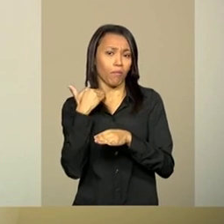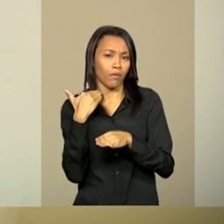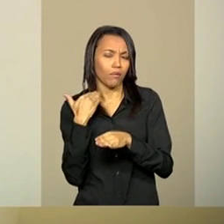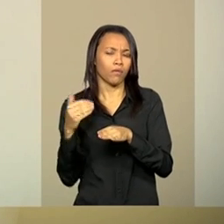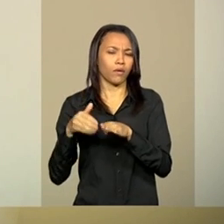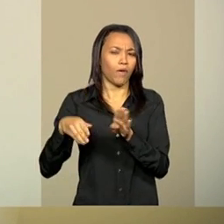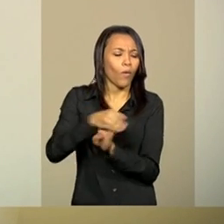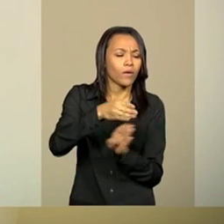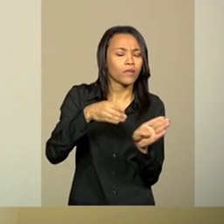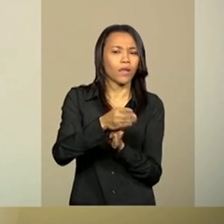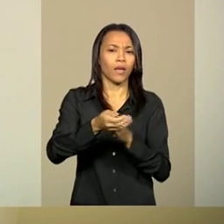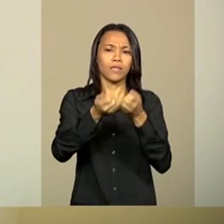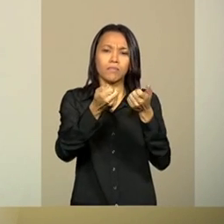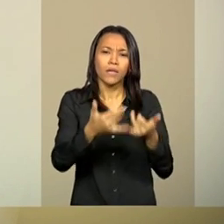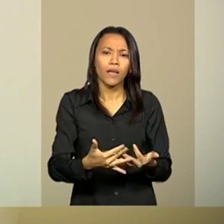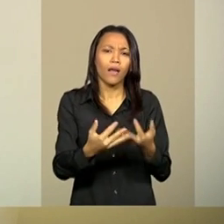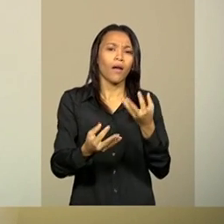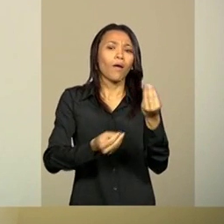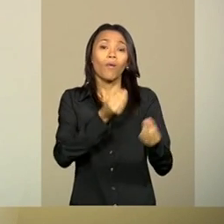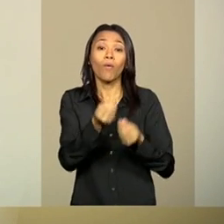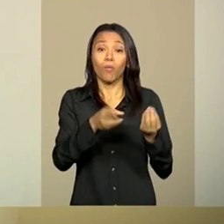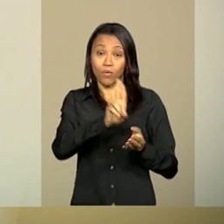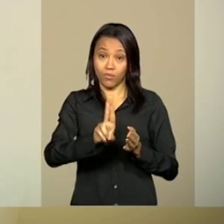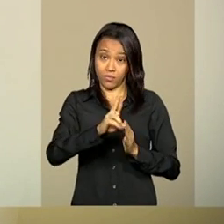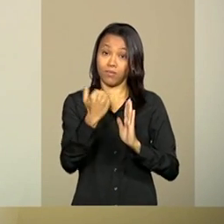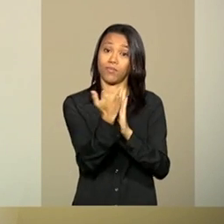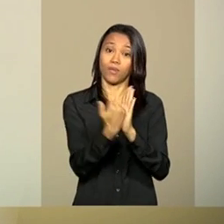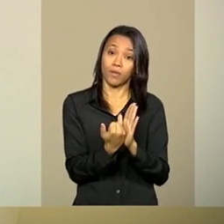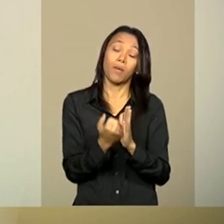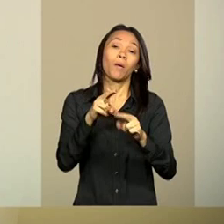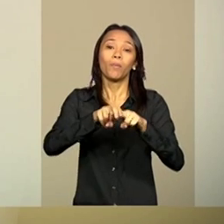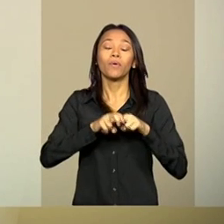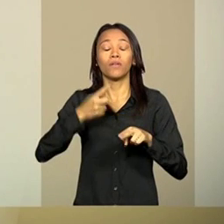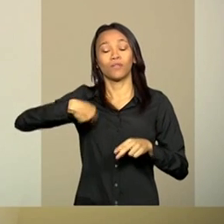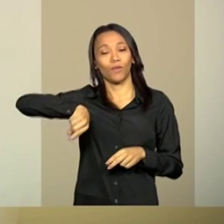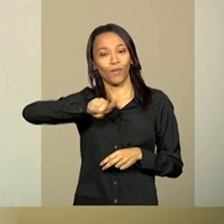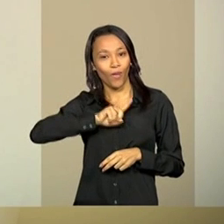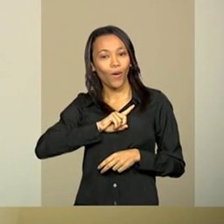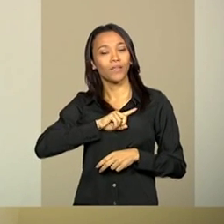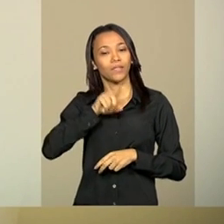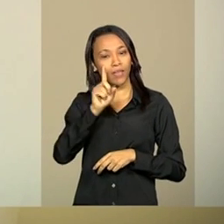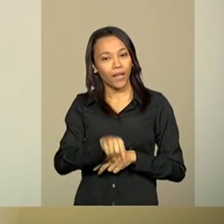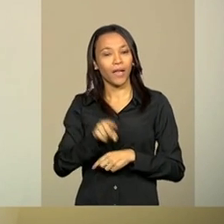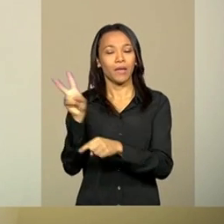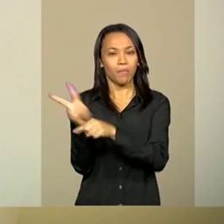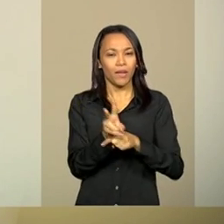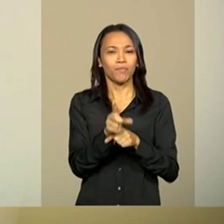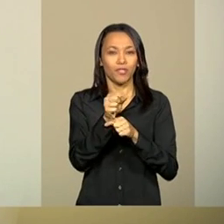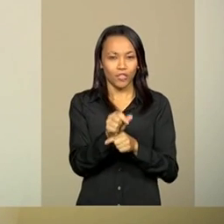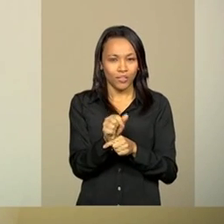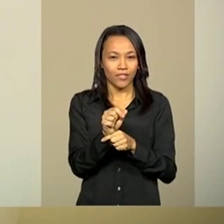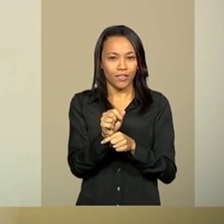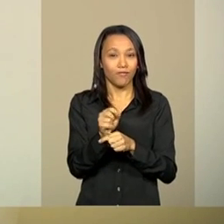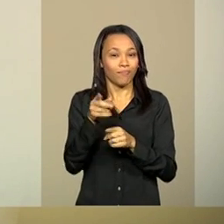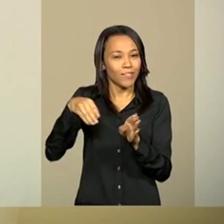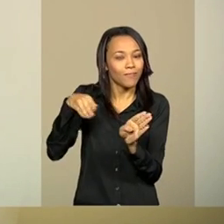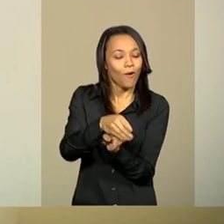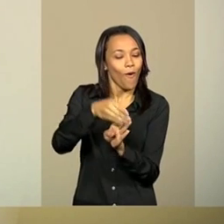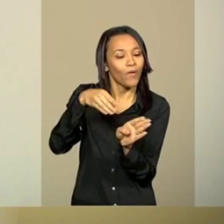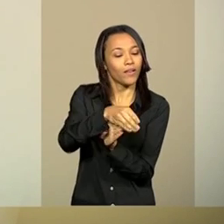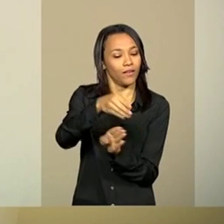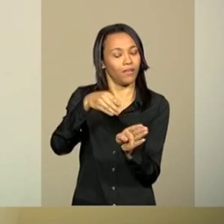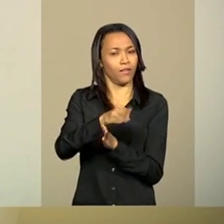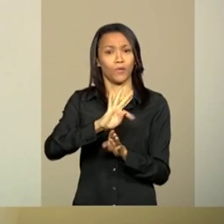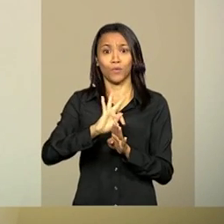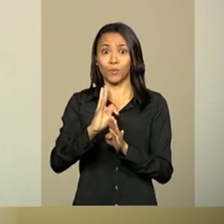explicar direitinho como funciona o crescer por isso a gente chama de microcrédito produtivo orientado tudo isso